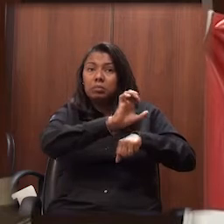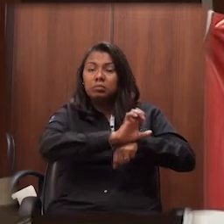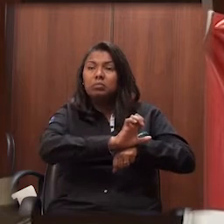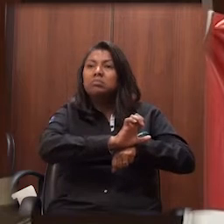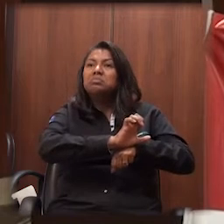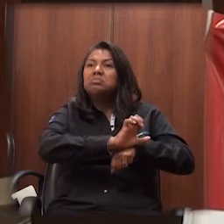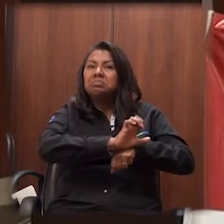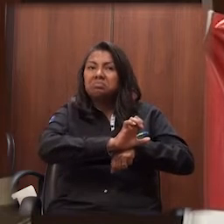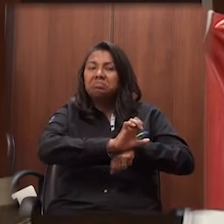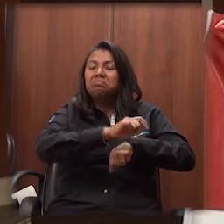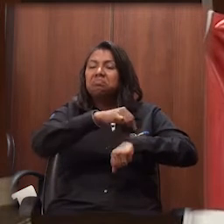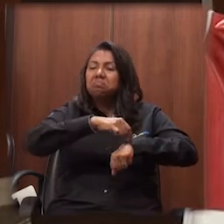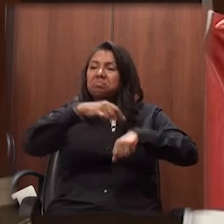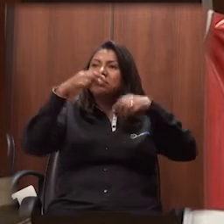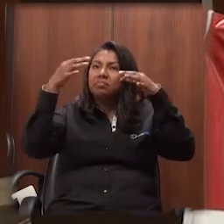boa hora.